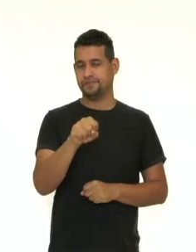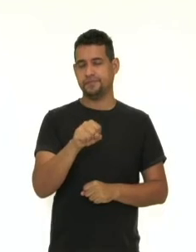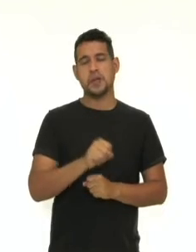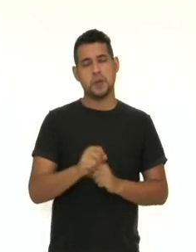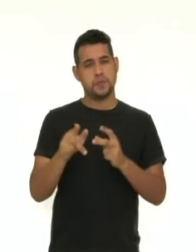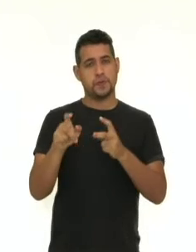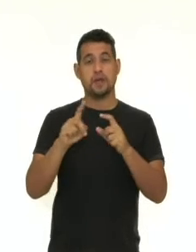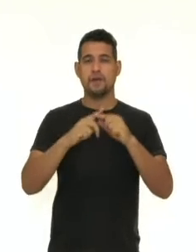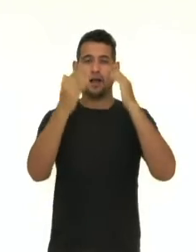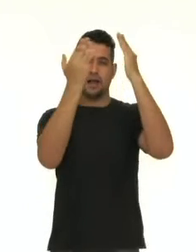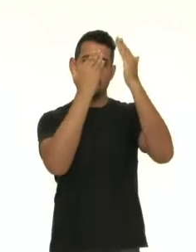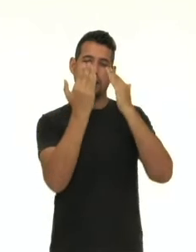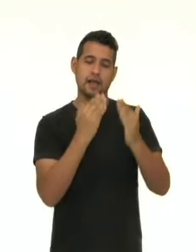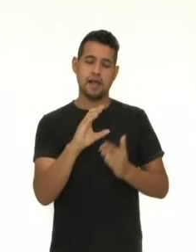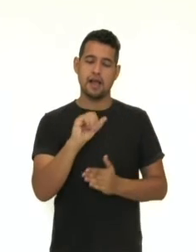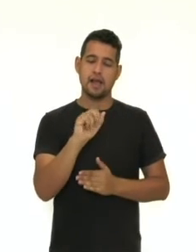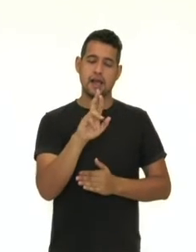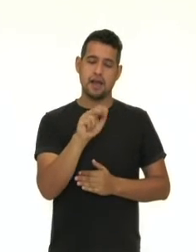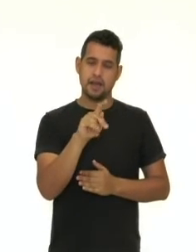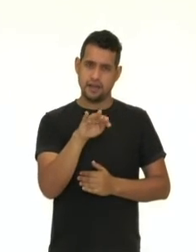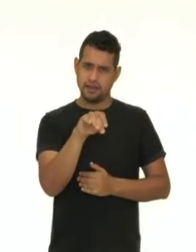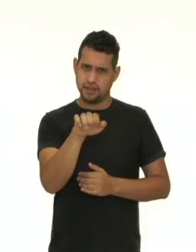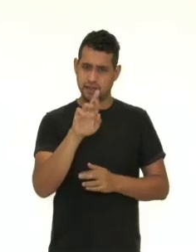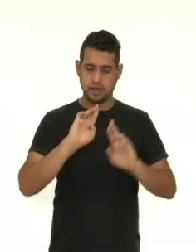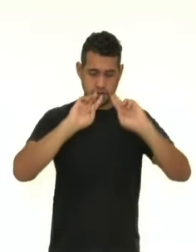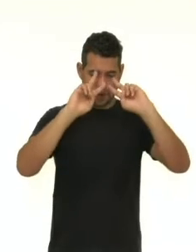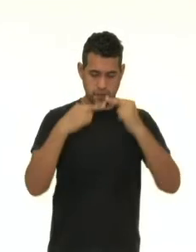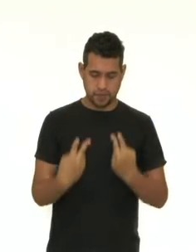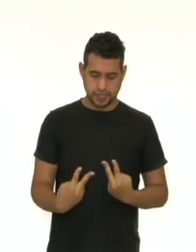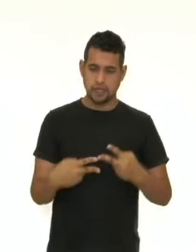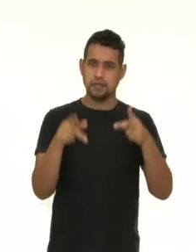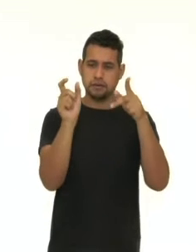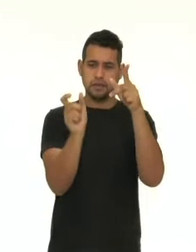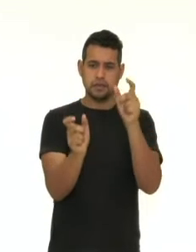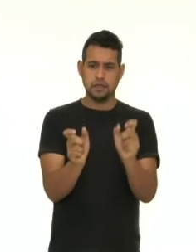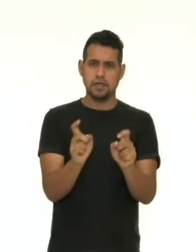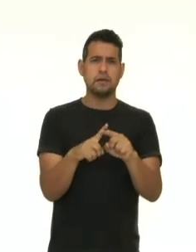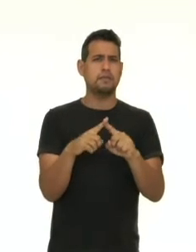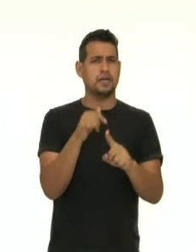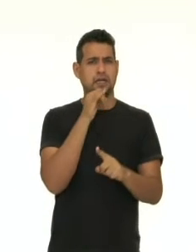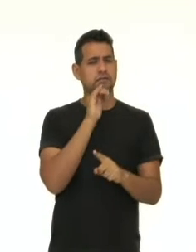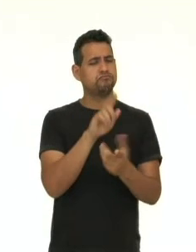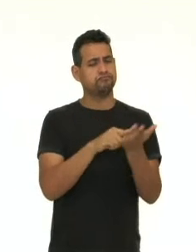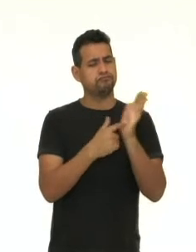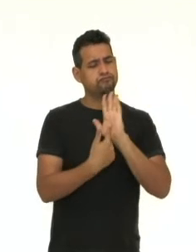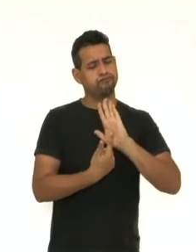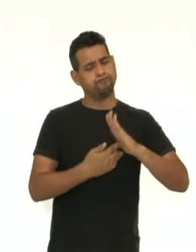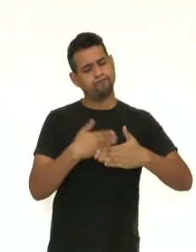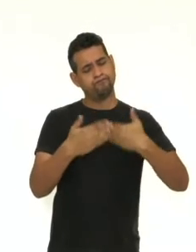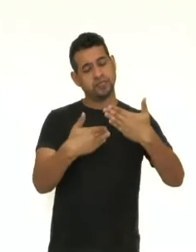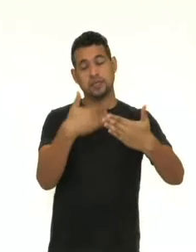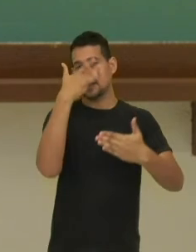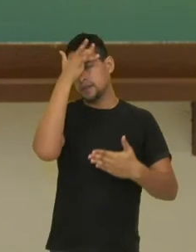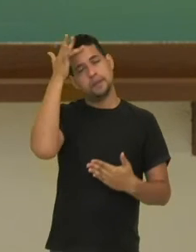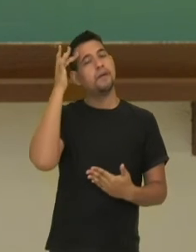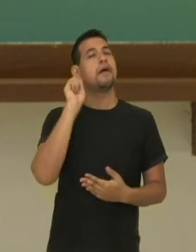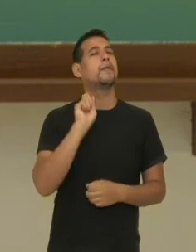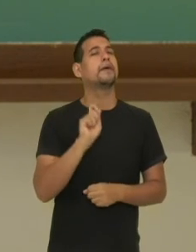A análise do caráter humano através das suas personagens. Então vai mostrando se a personagem era o